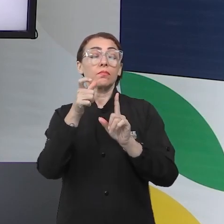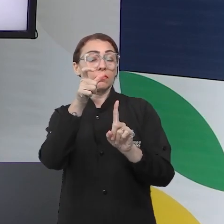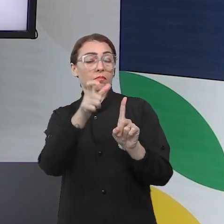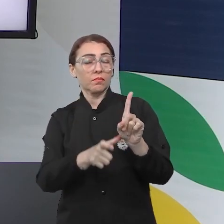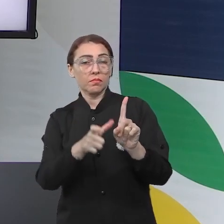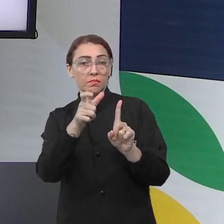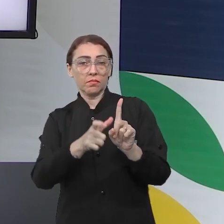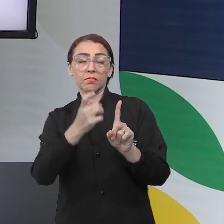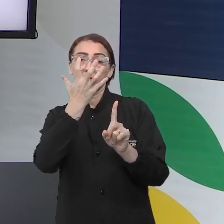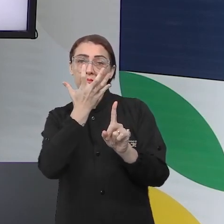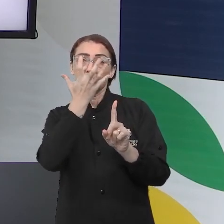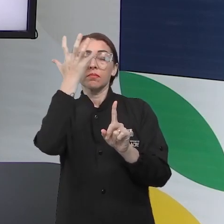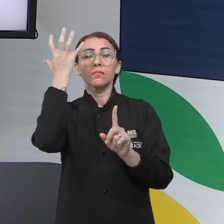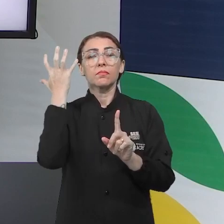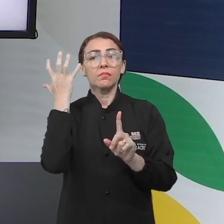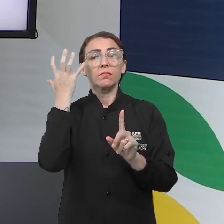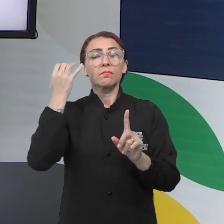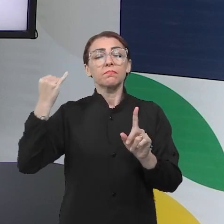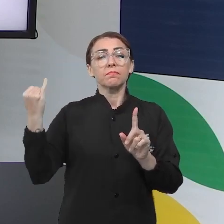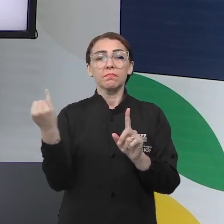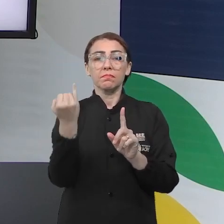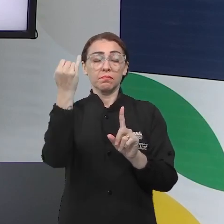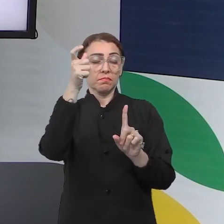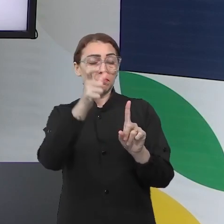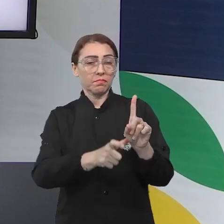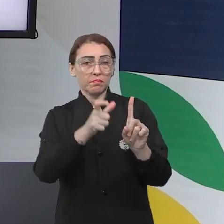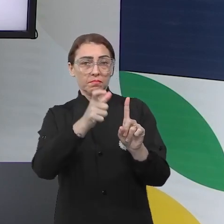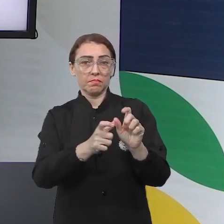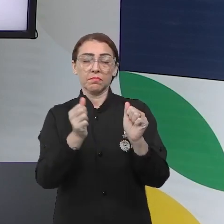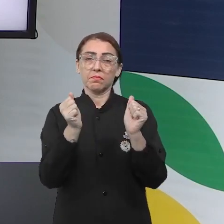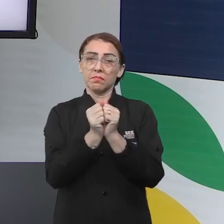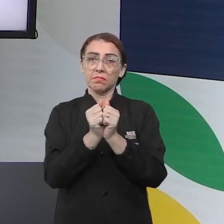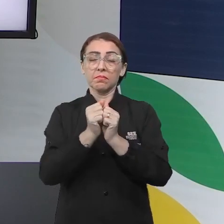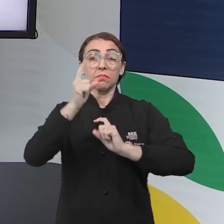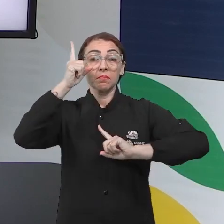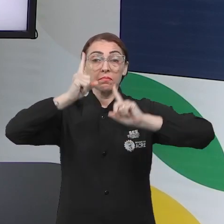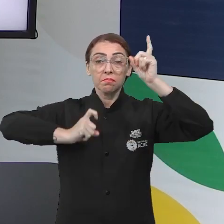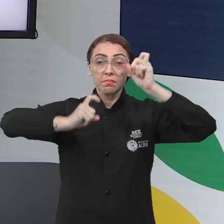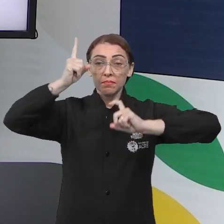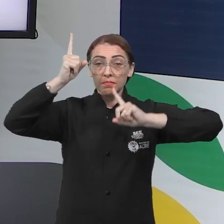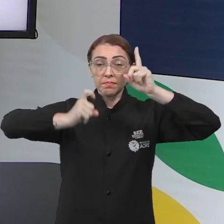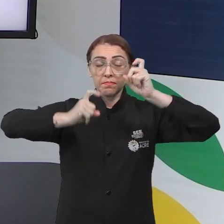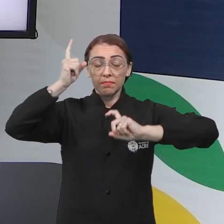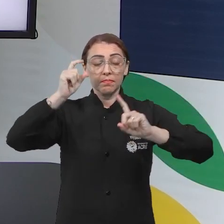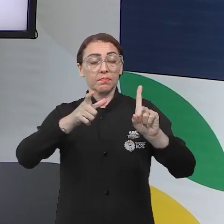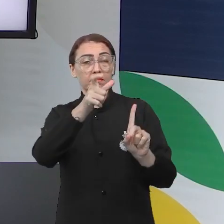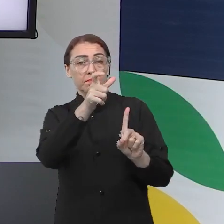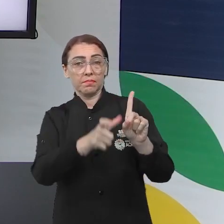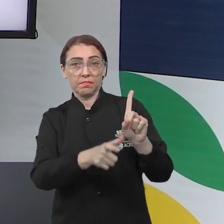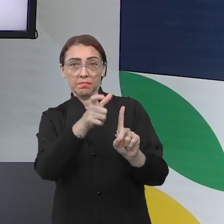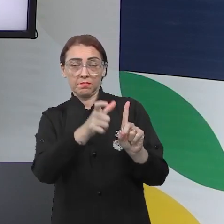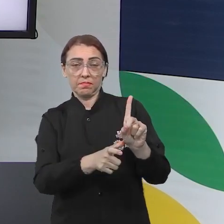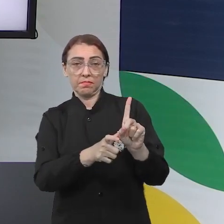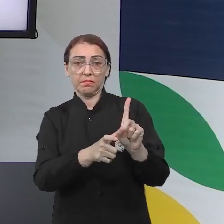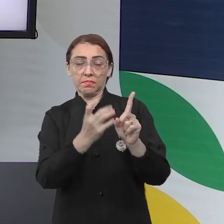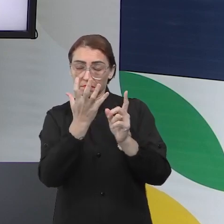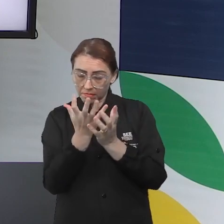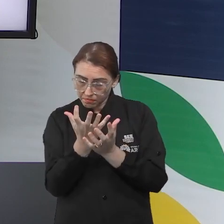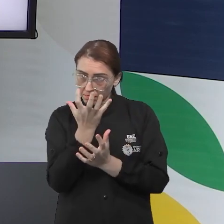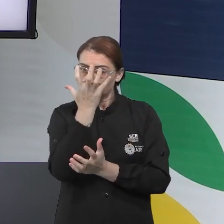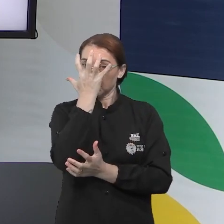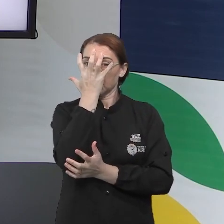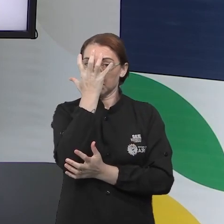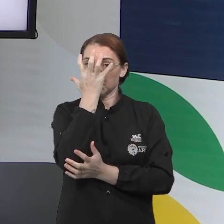personagem. Então, a máscara era o personagem, ela vinha com as expressões do personagem. Então, se colocava a